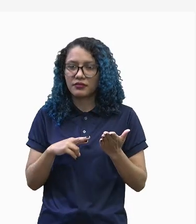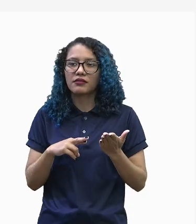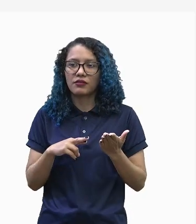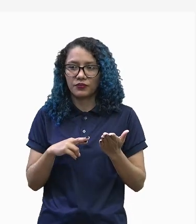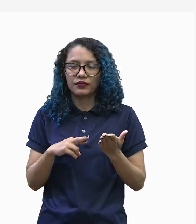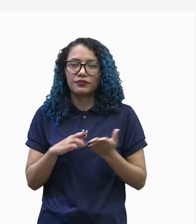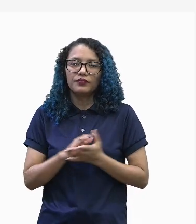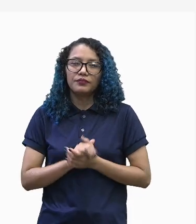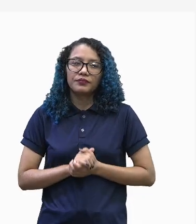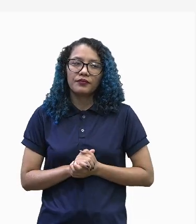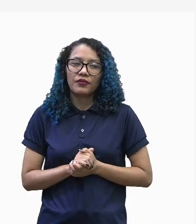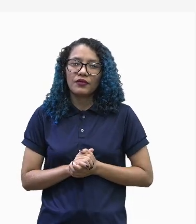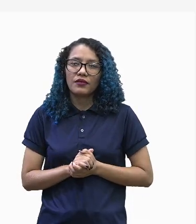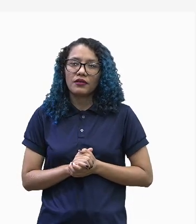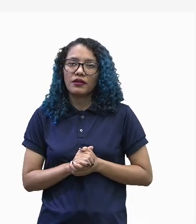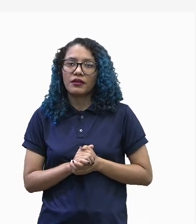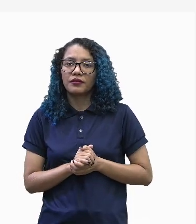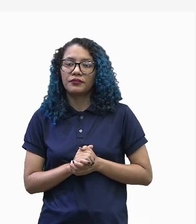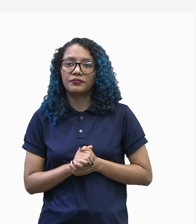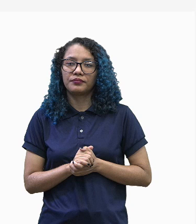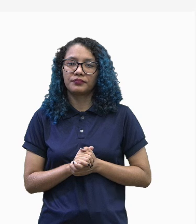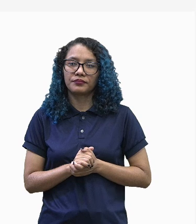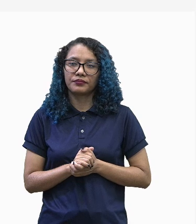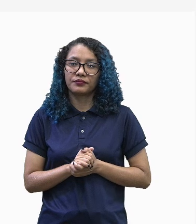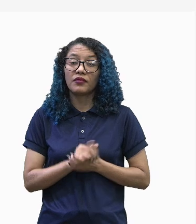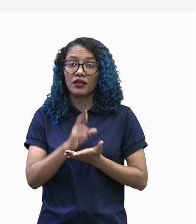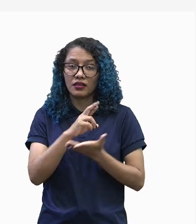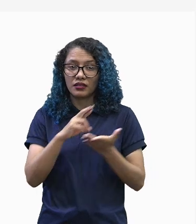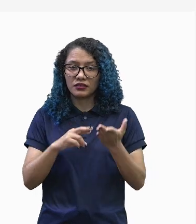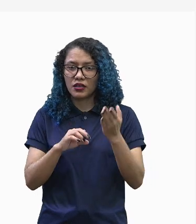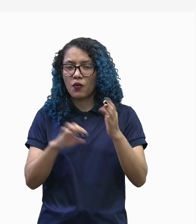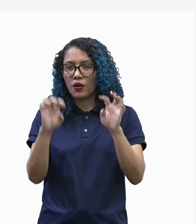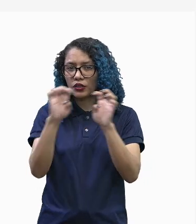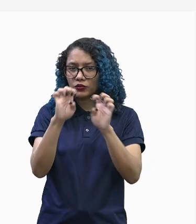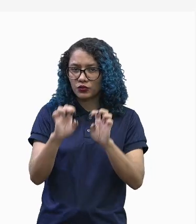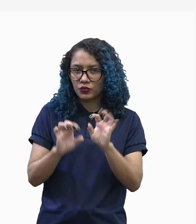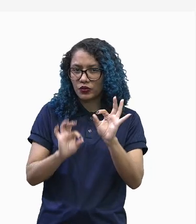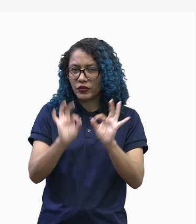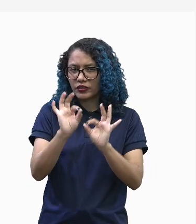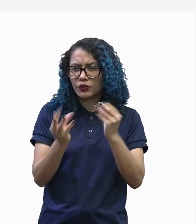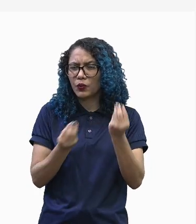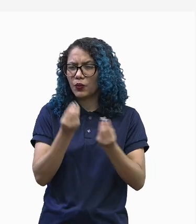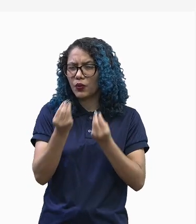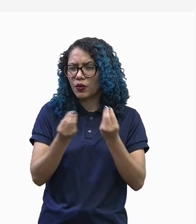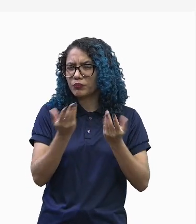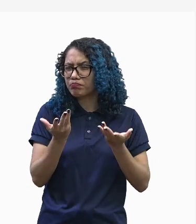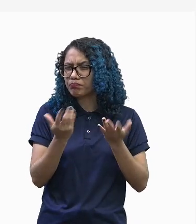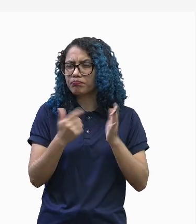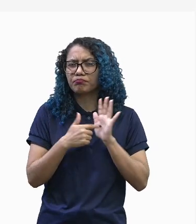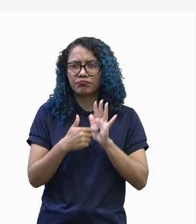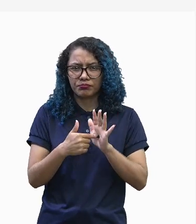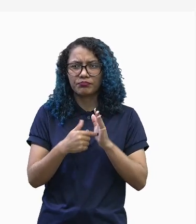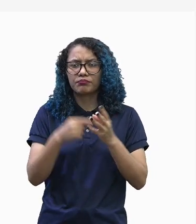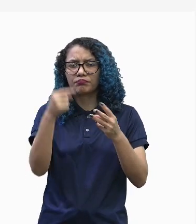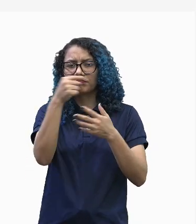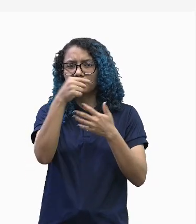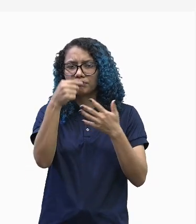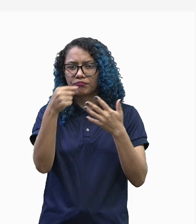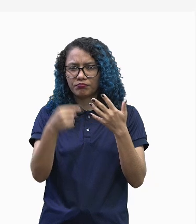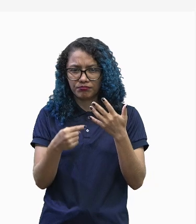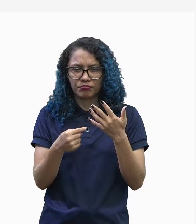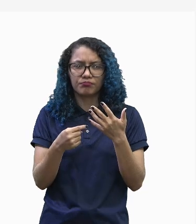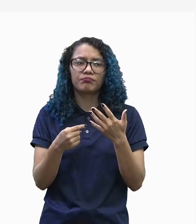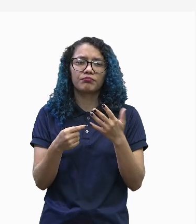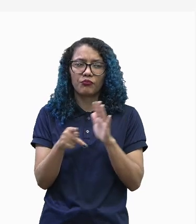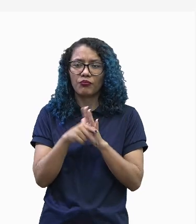é que o texto redação, ele está estruturado. Então, os elementos estruturais